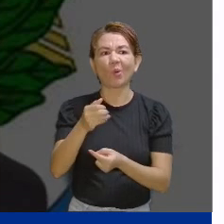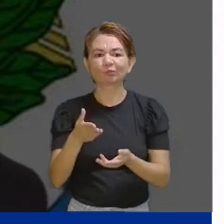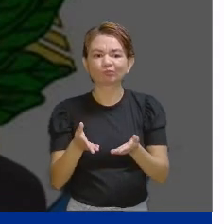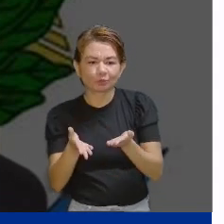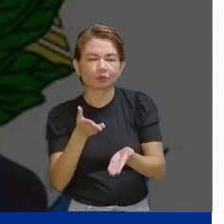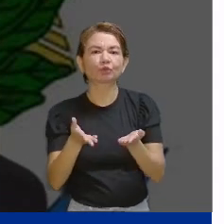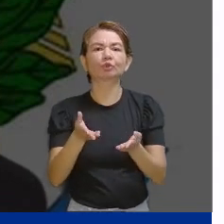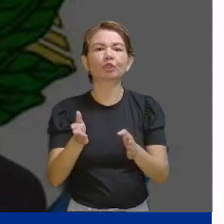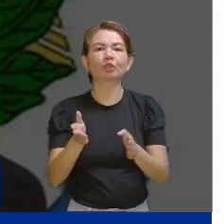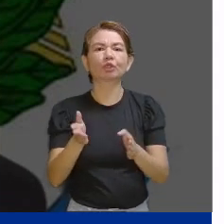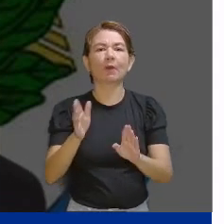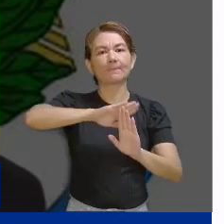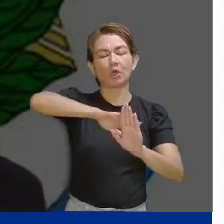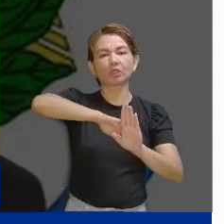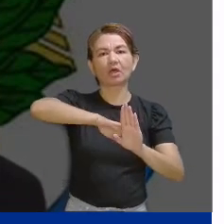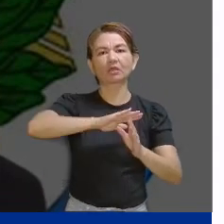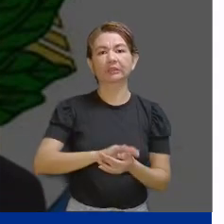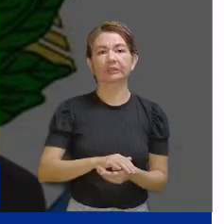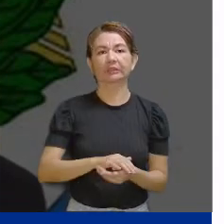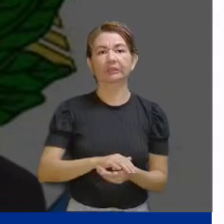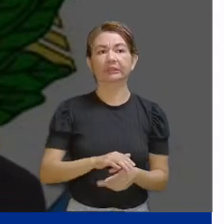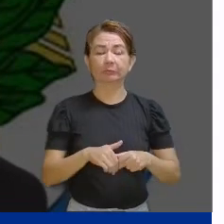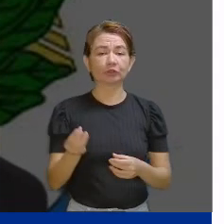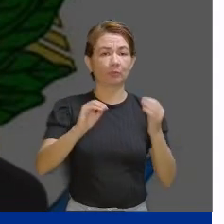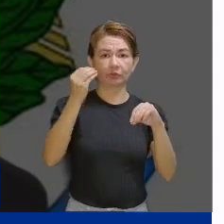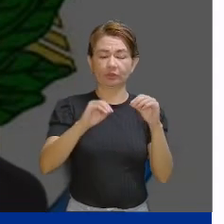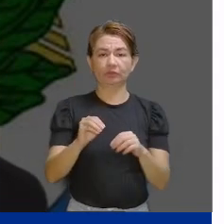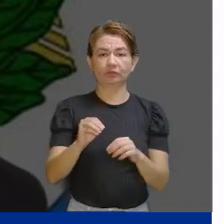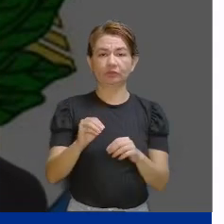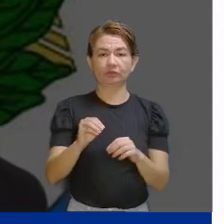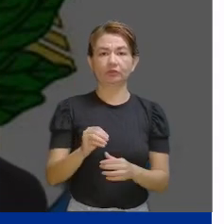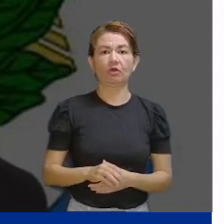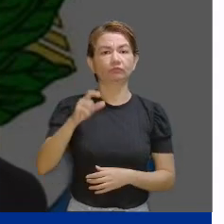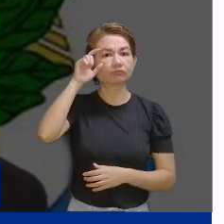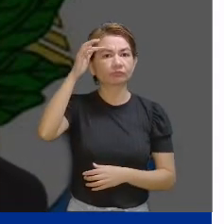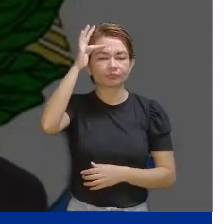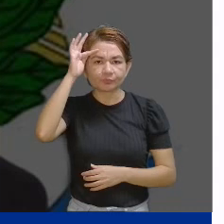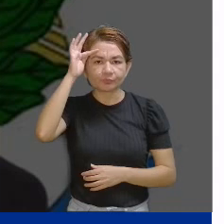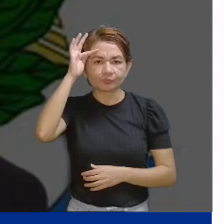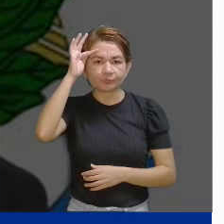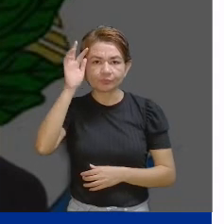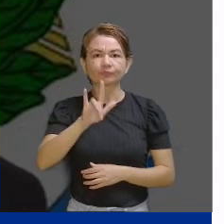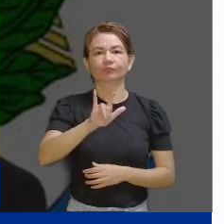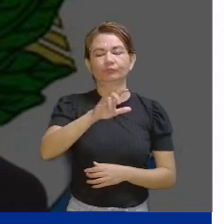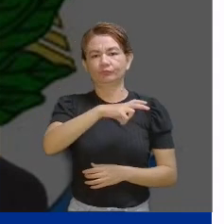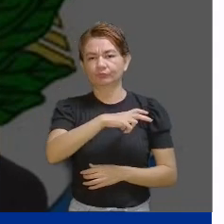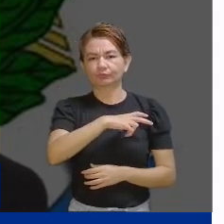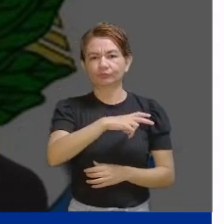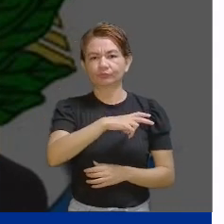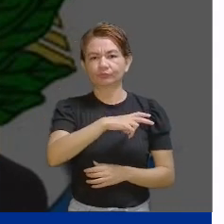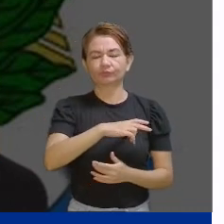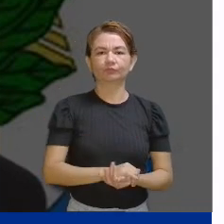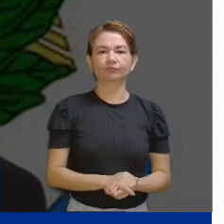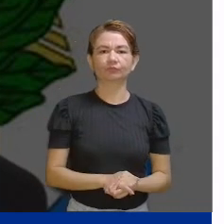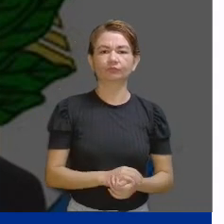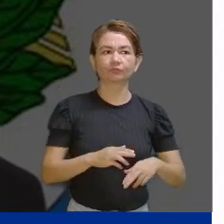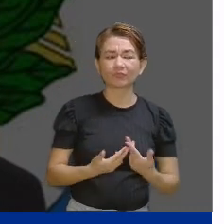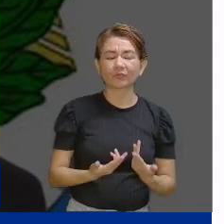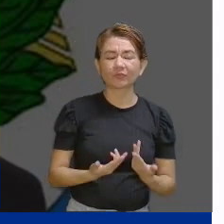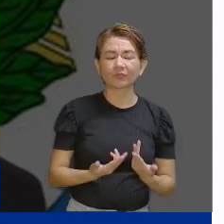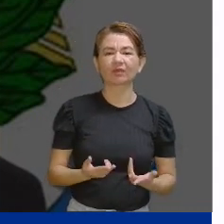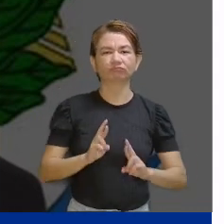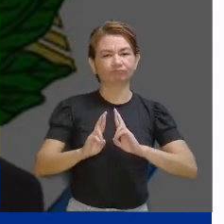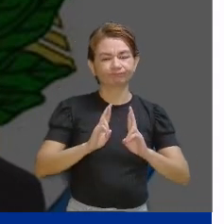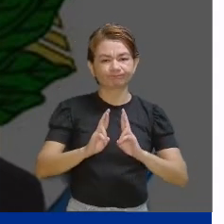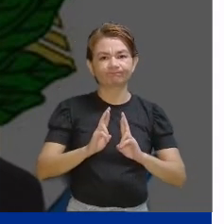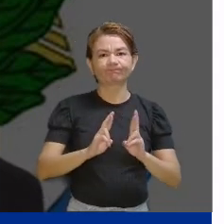candidaturas. No presente caso, publicações feitas pelo recorrido em seu perfil pessoal, em redes sociais, embora